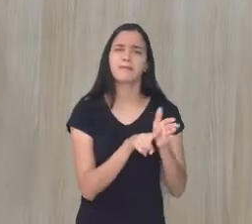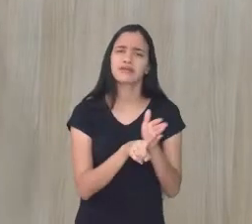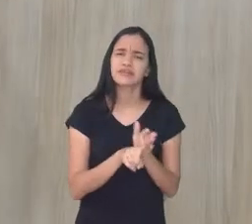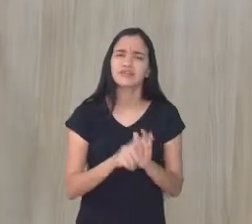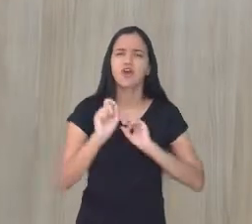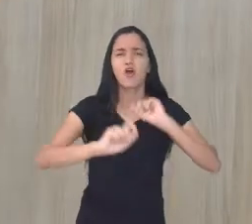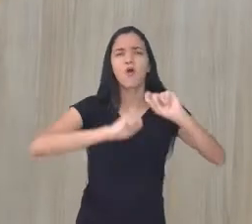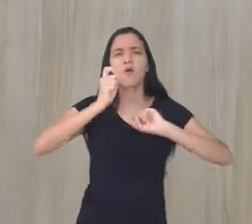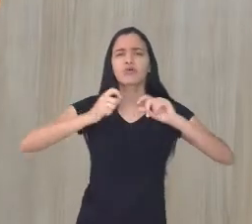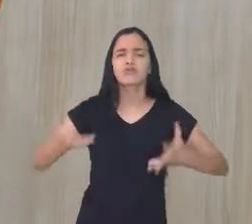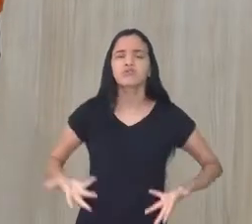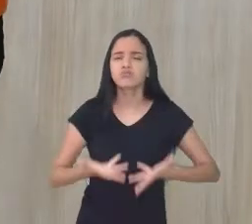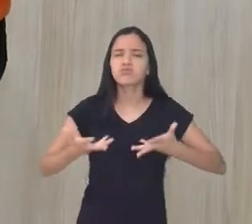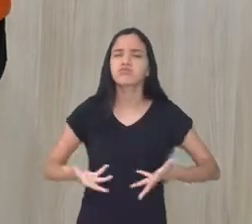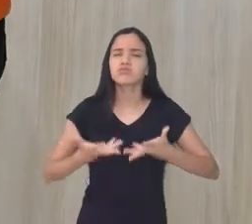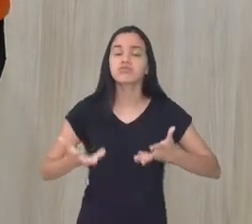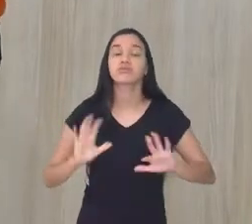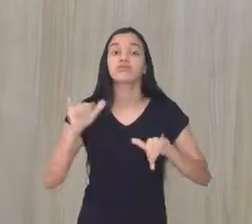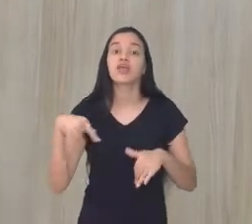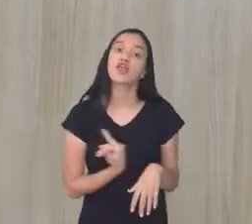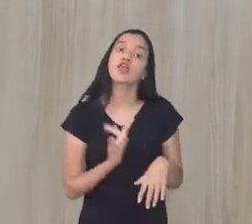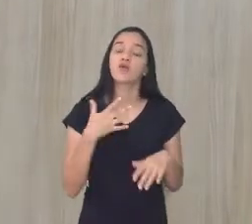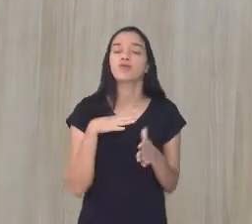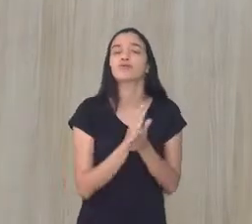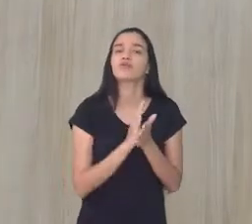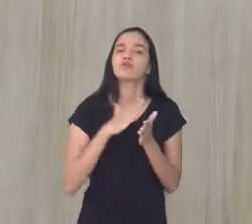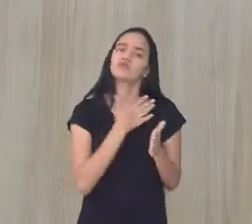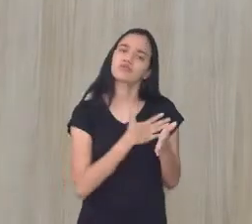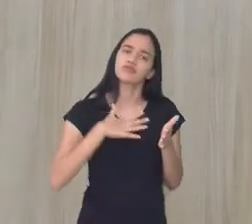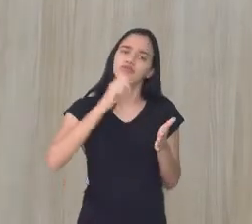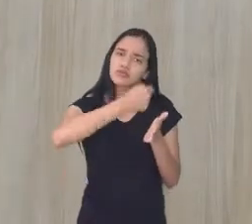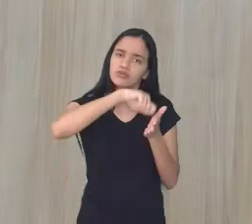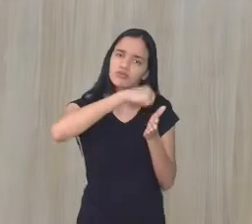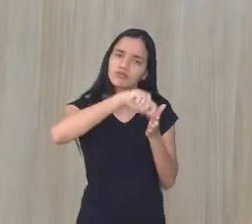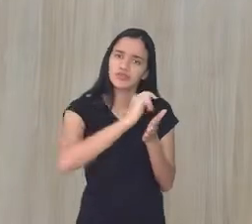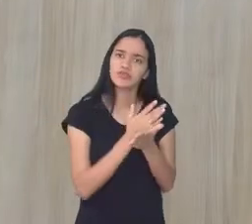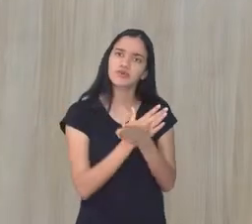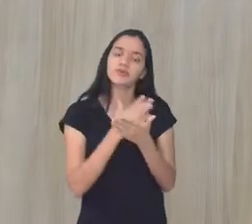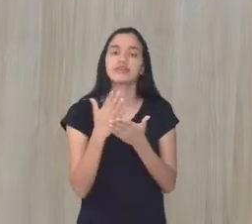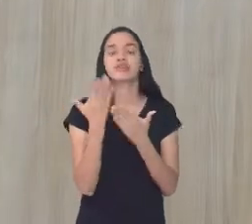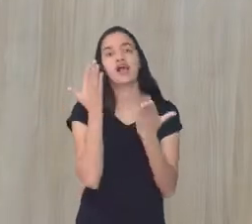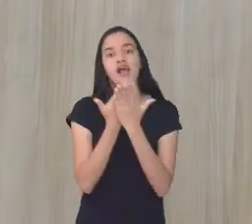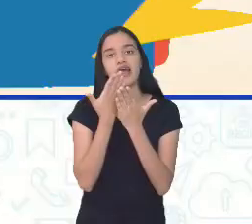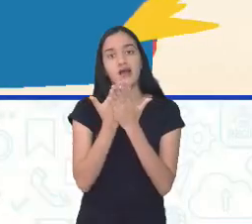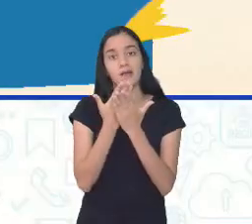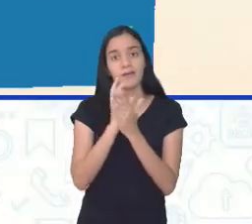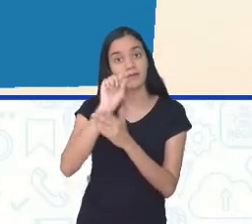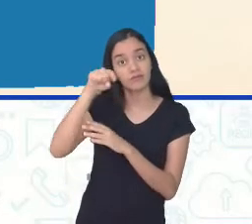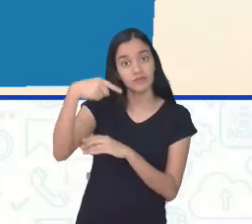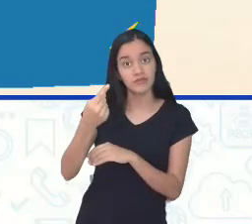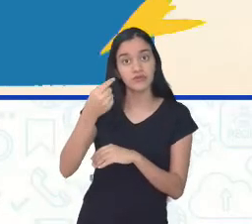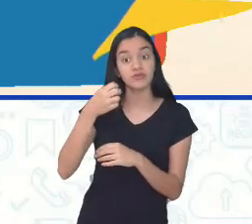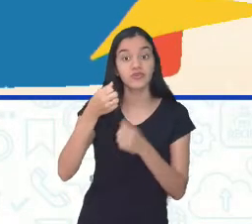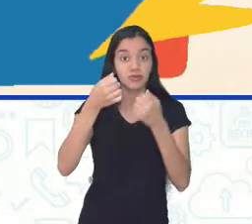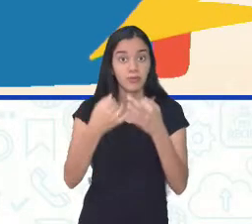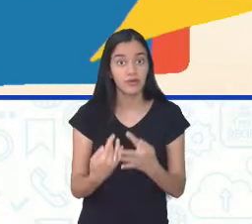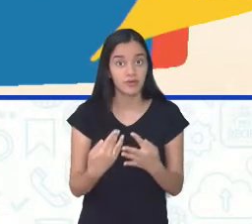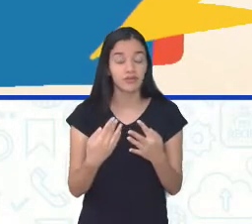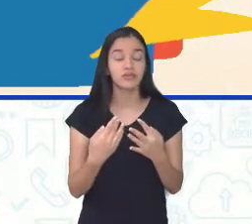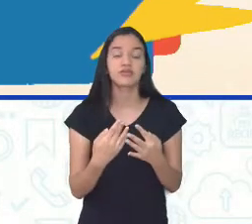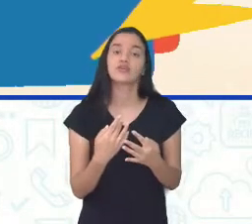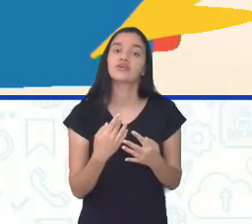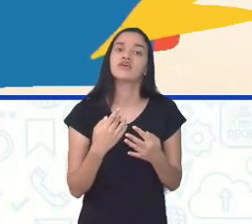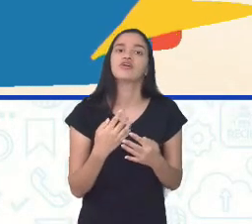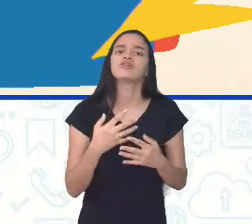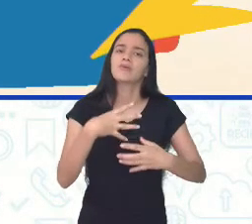são estímulos. Eu gostaria que vocês anotassem, porque a gente vai começar a próxima aula falando nisso, a respeito